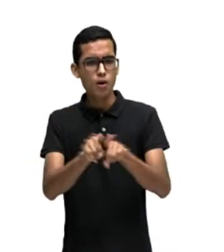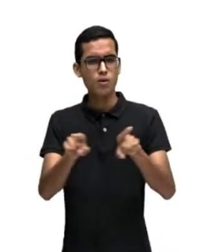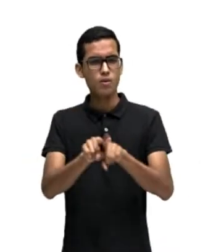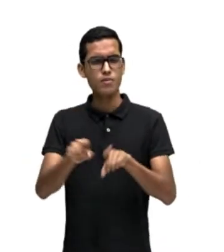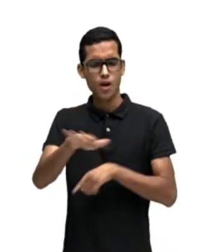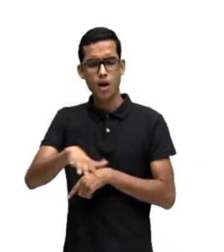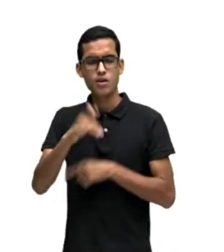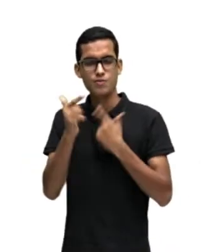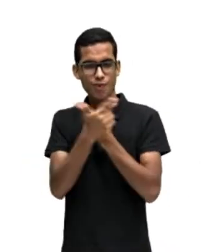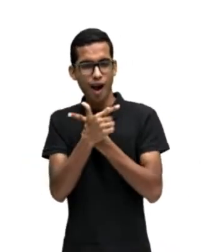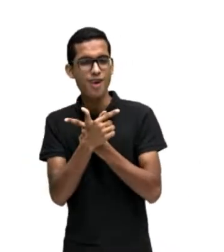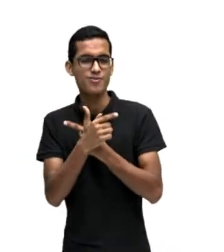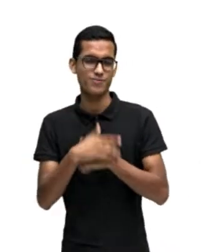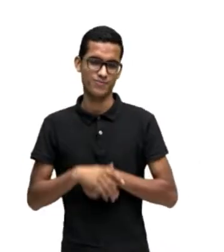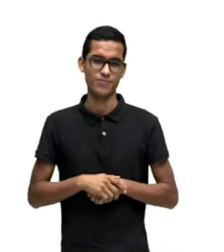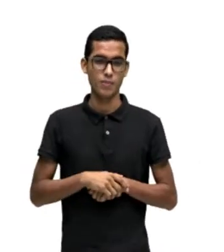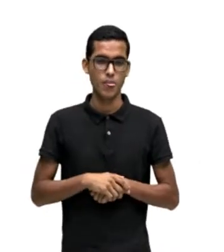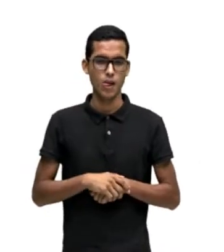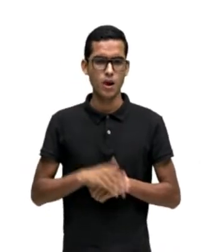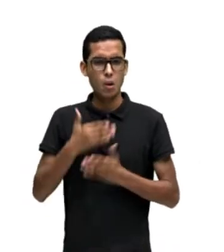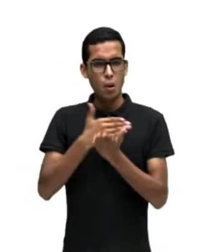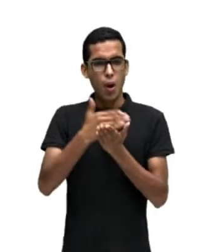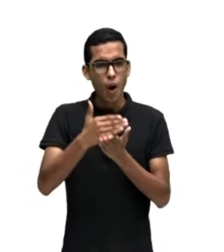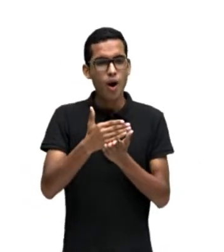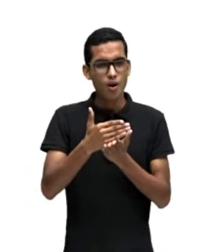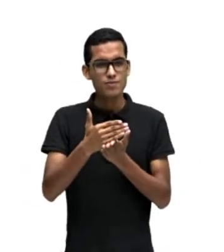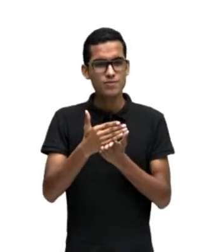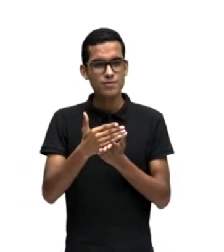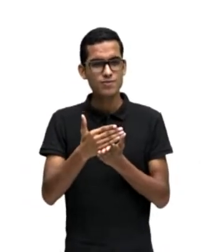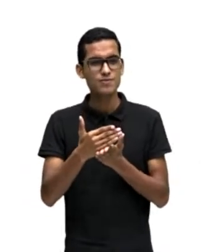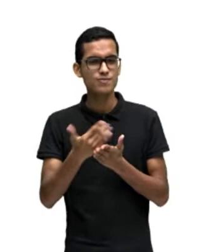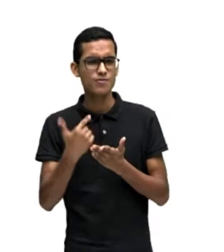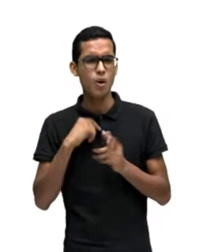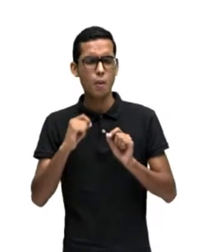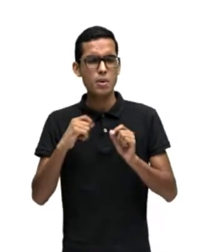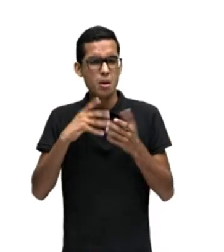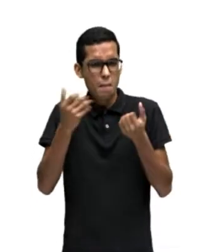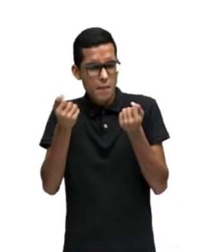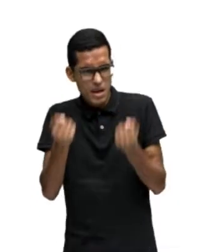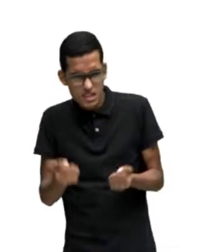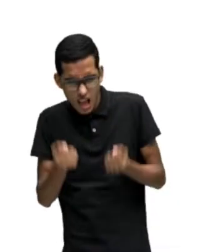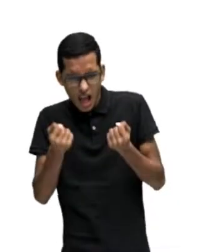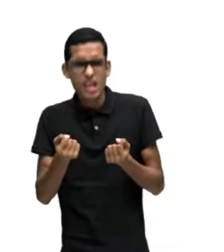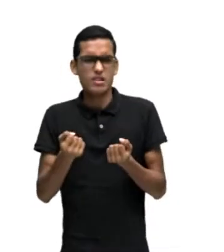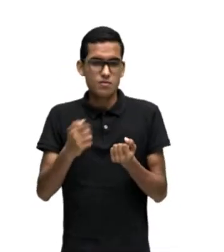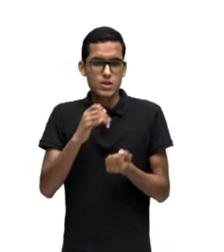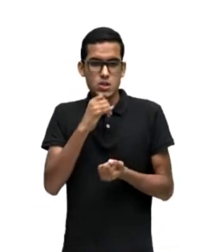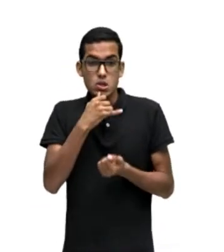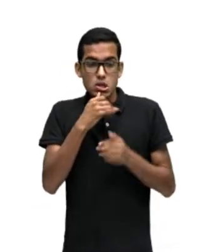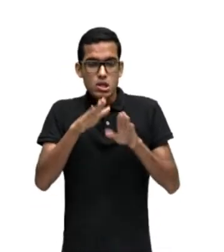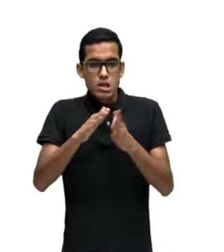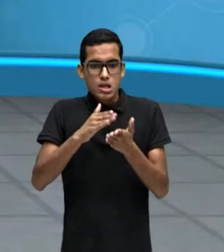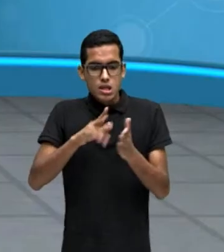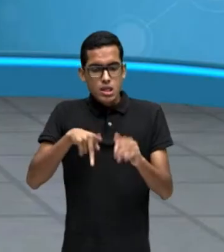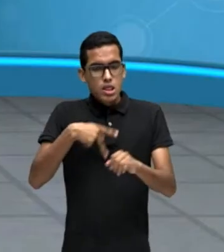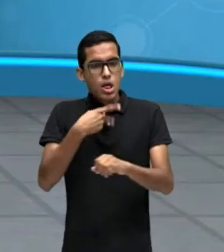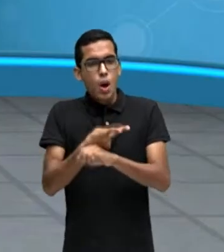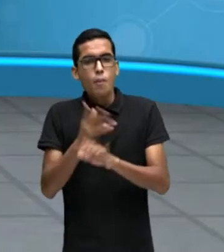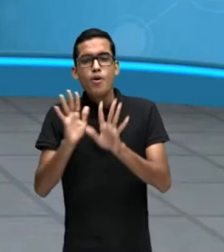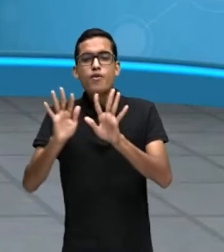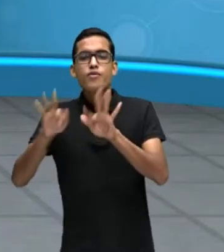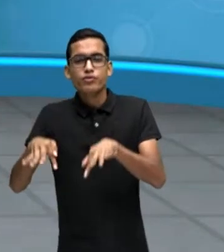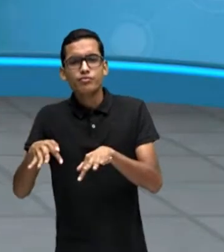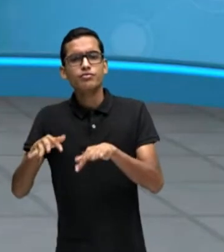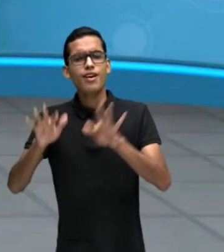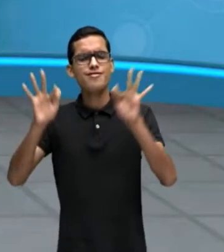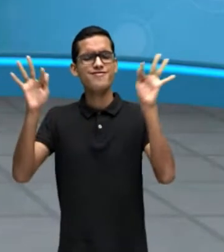dita. Normalmente começa de forma solene e grave e termina de forma leve e feliz. Então, o drama ele já tem esse caráter